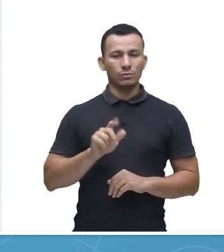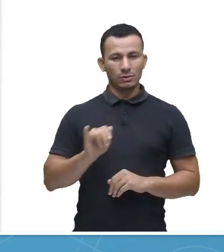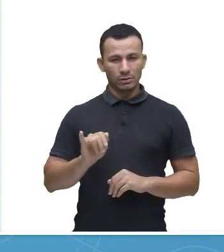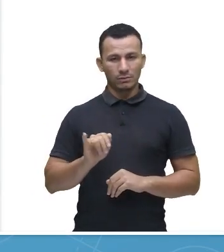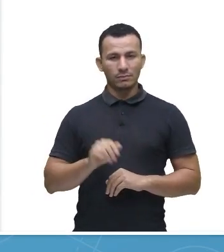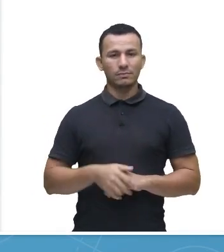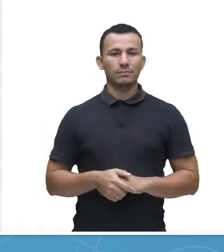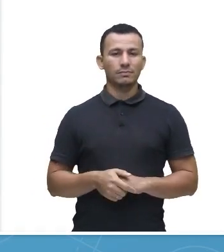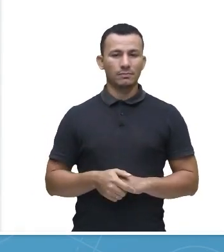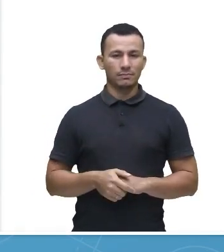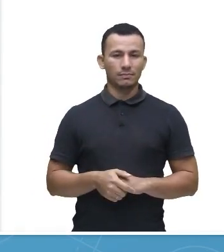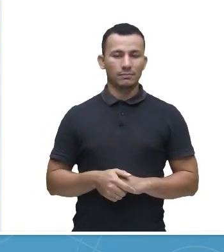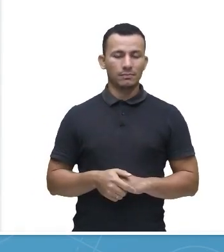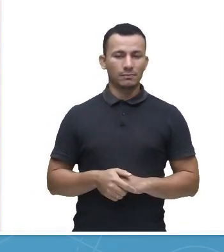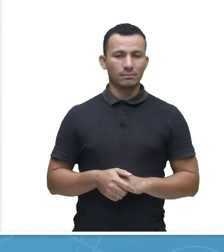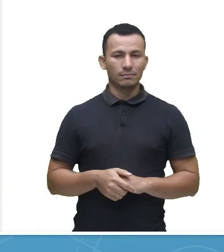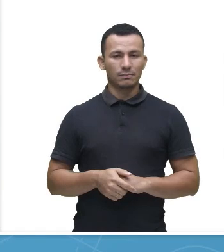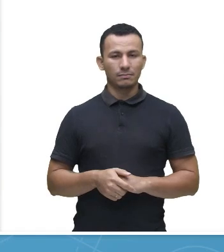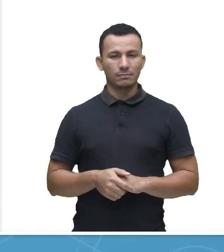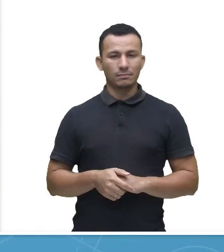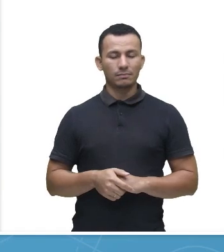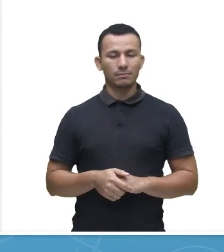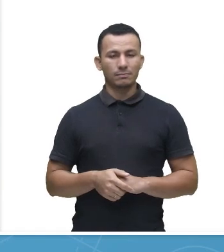Não. Julie Mari, não.